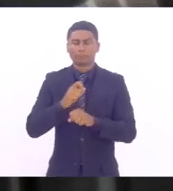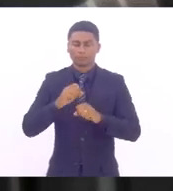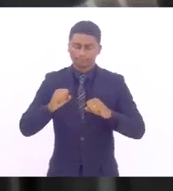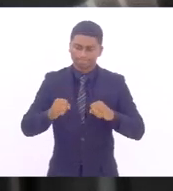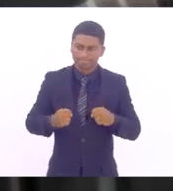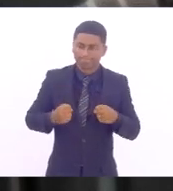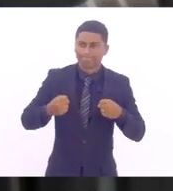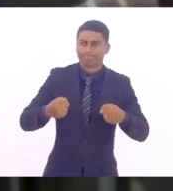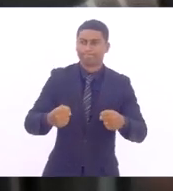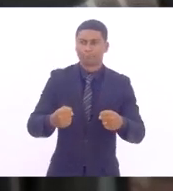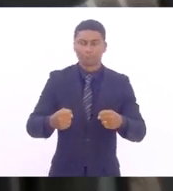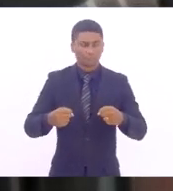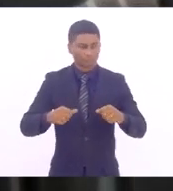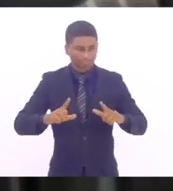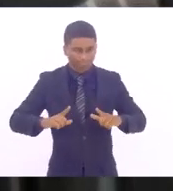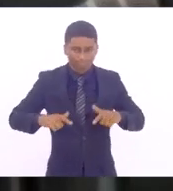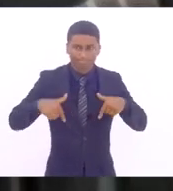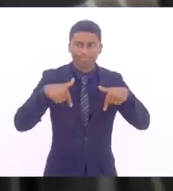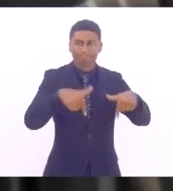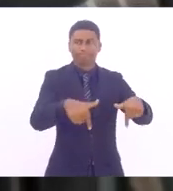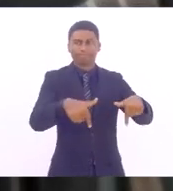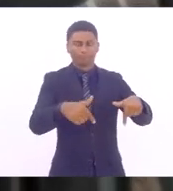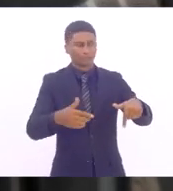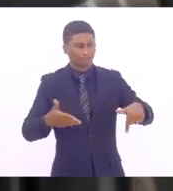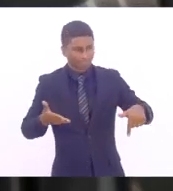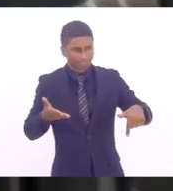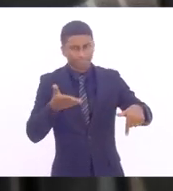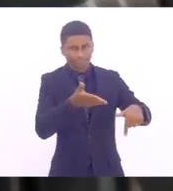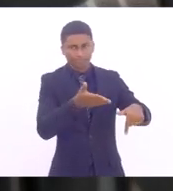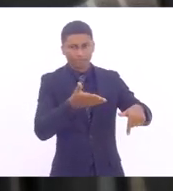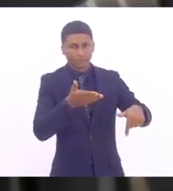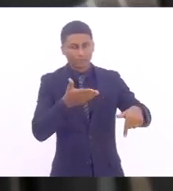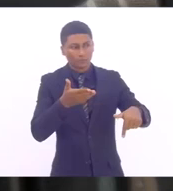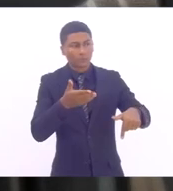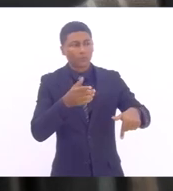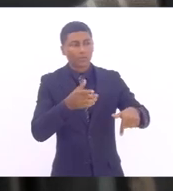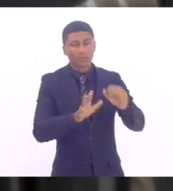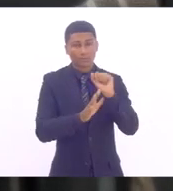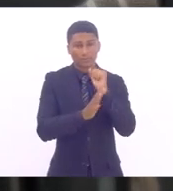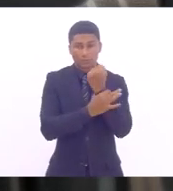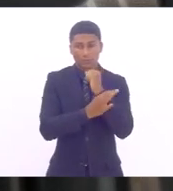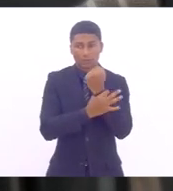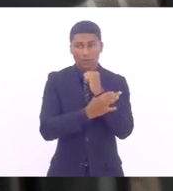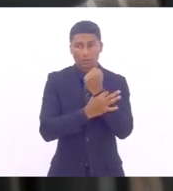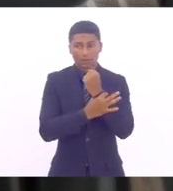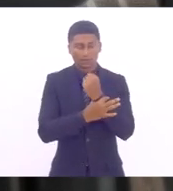atuação preventiva no que diz respeito à segurança nos estádios.